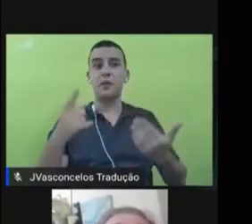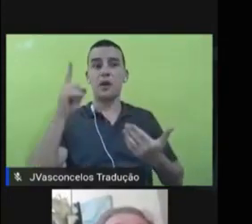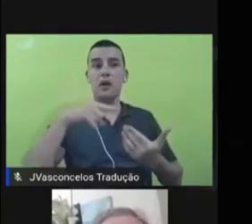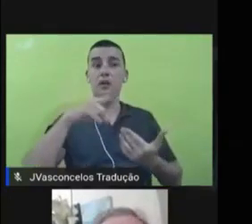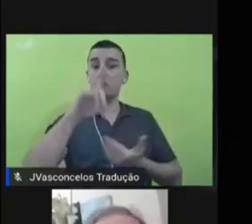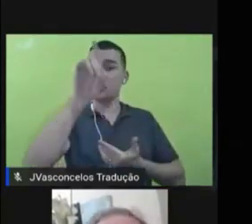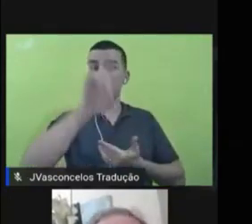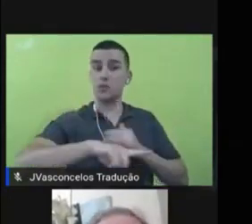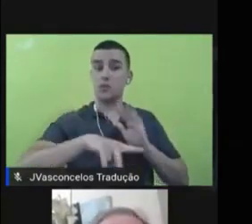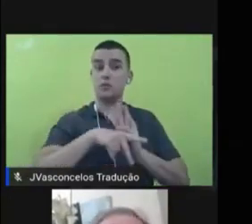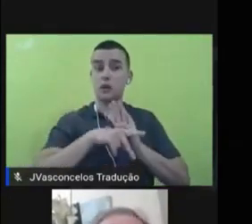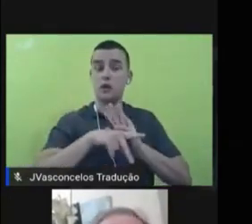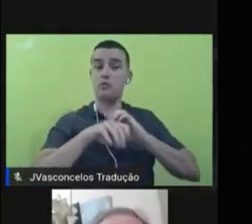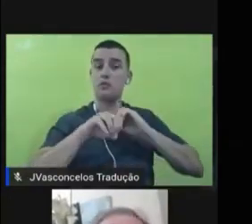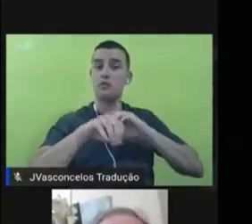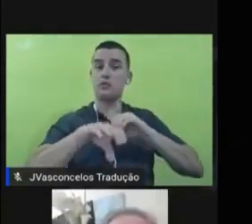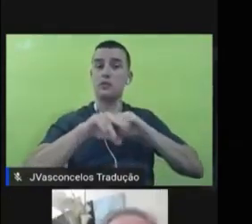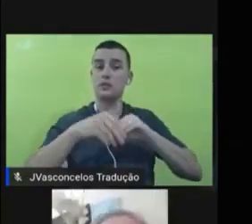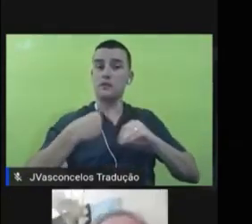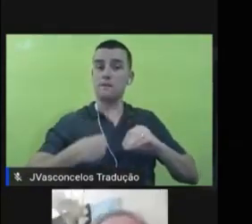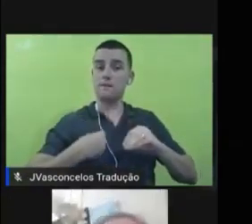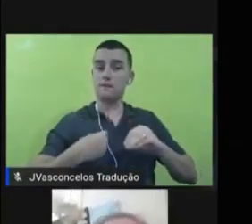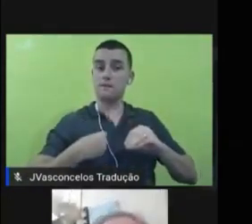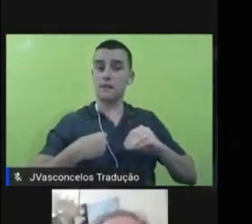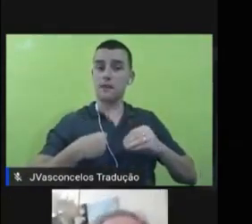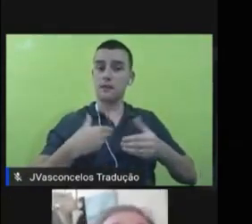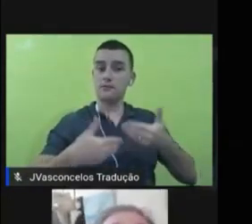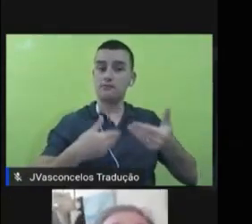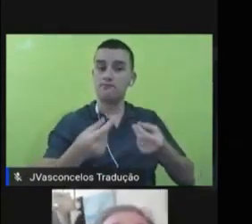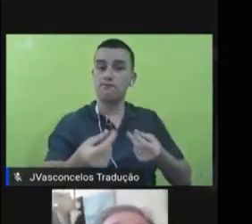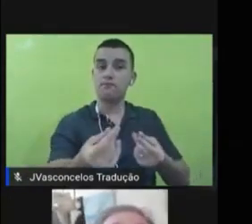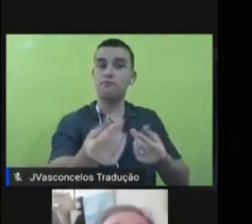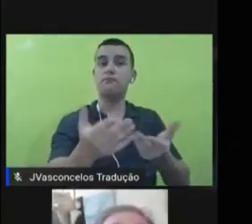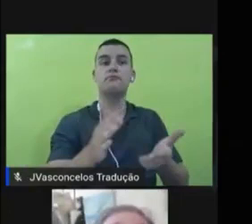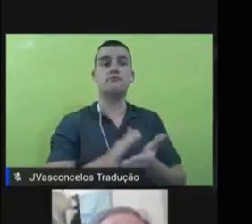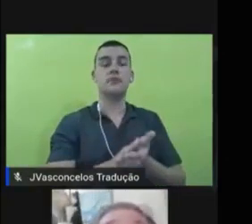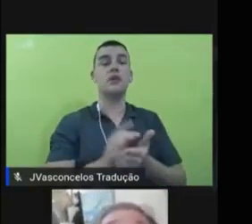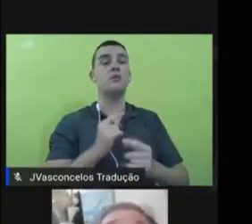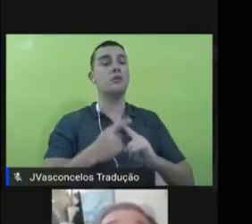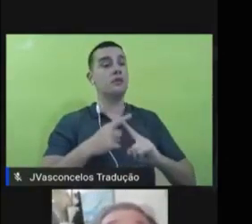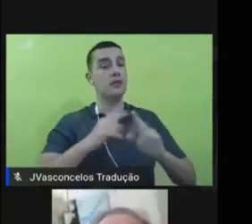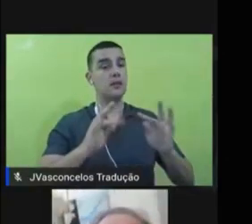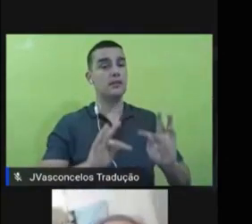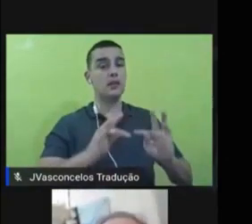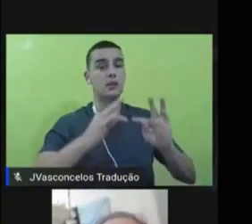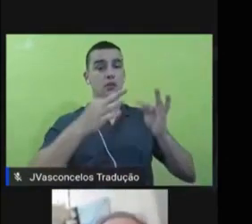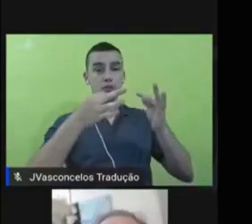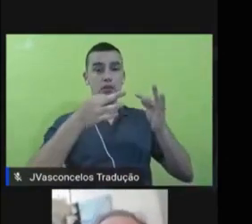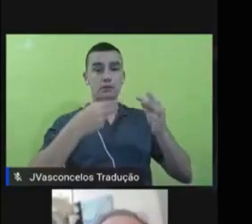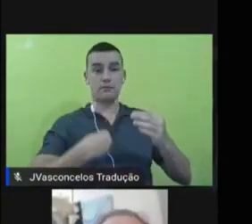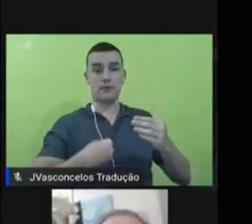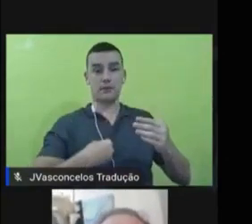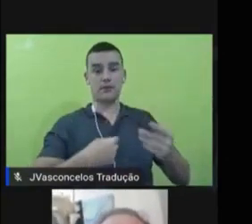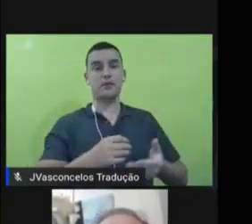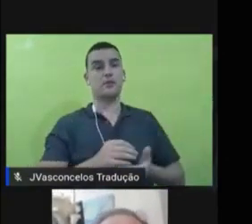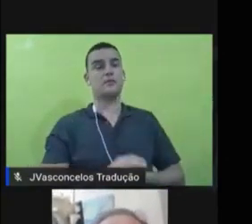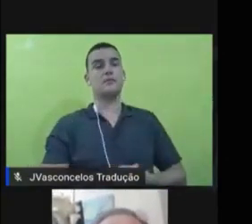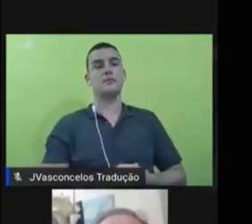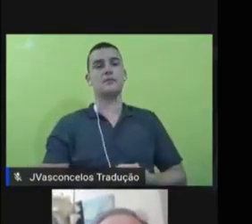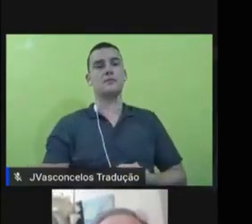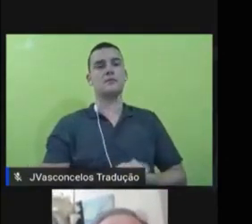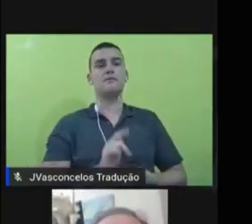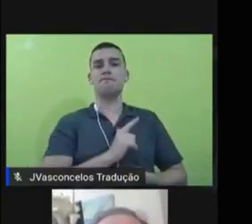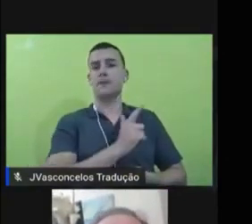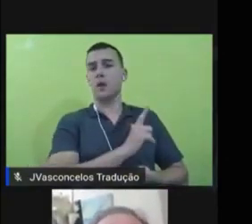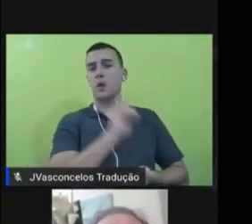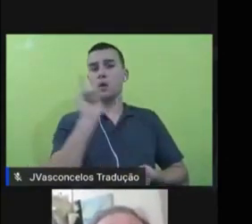educação ao longo da vida. Hoje, nós temos discutido bastante essa tecnologia de educação ao longo da vida. O outro ponto também é a indicação para